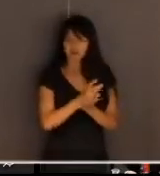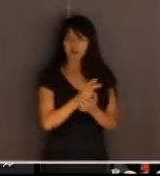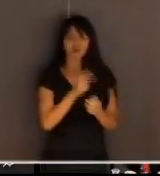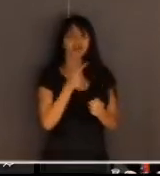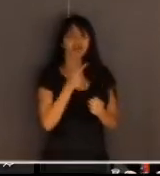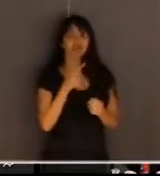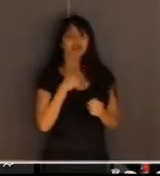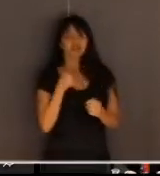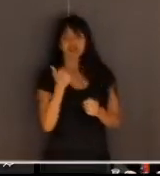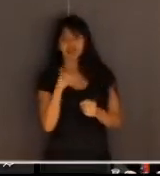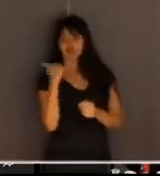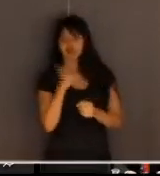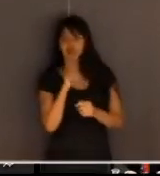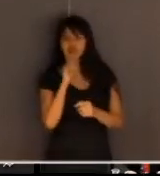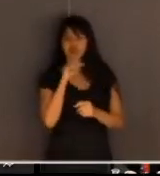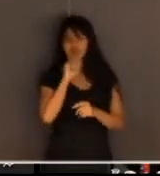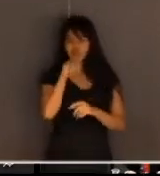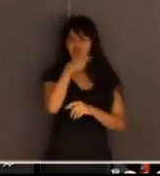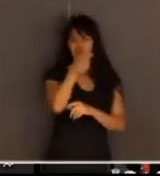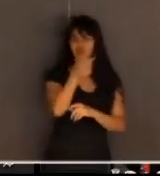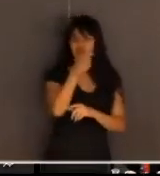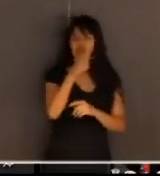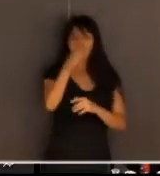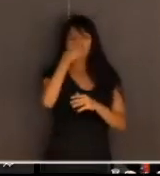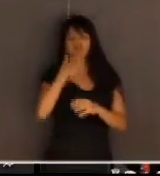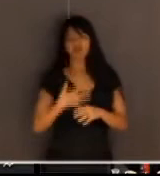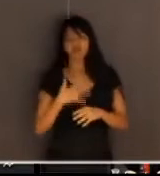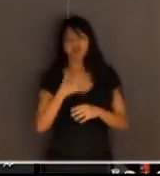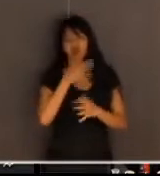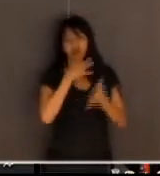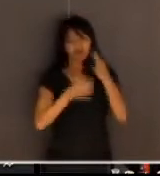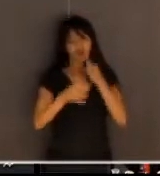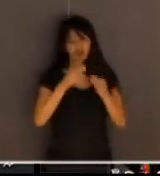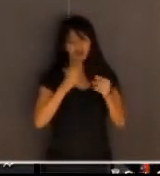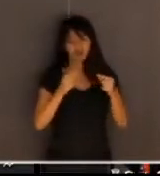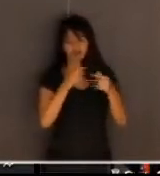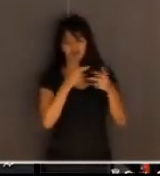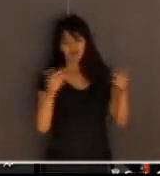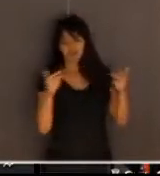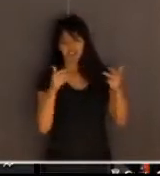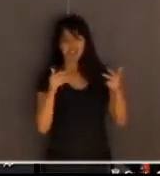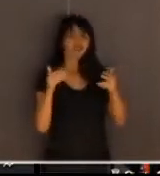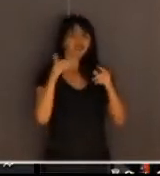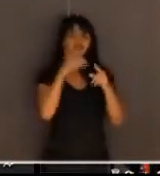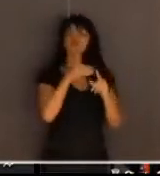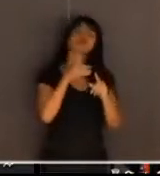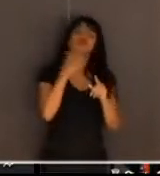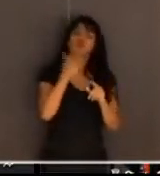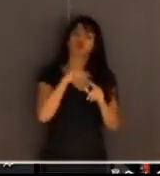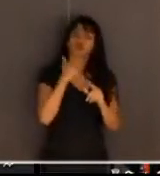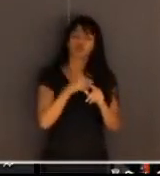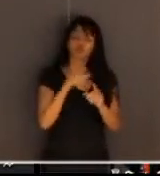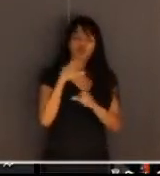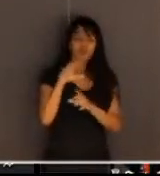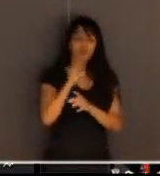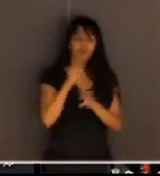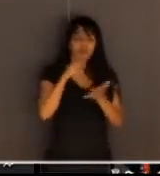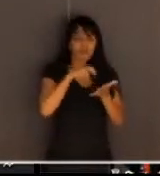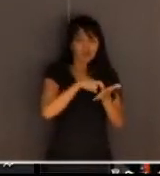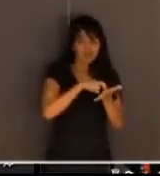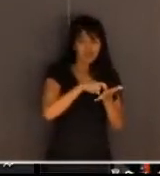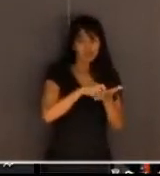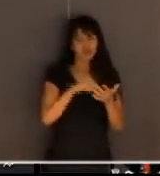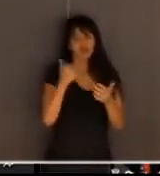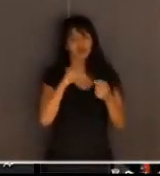haja alegação de que aquele objeto exibido não foi o objeto apreendido. É importante essa primeira